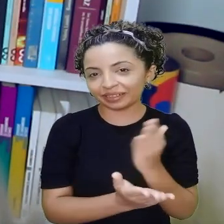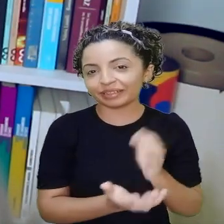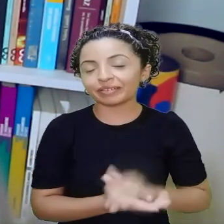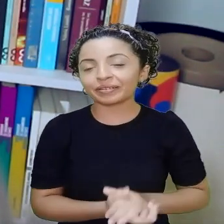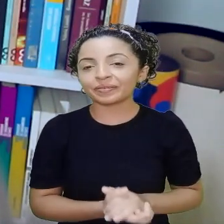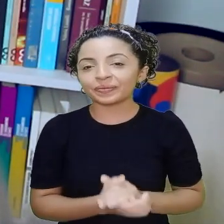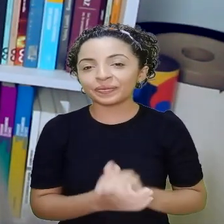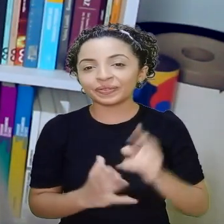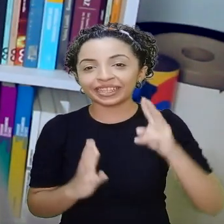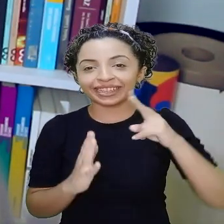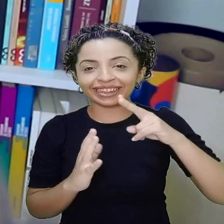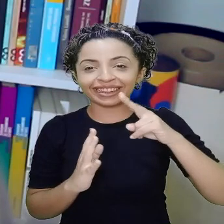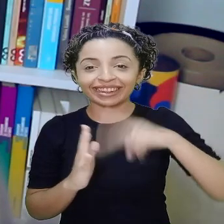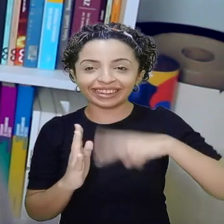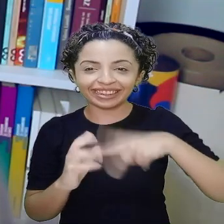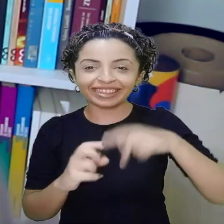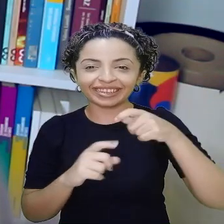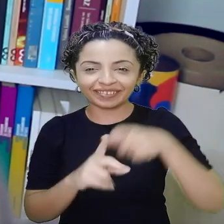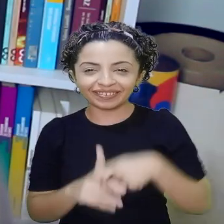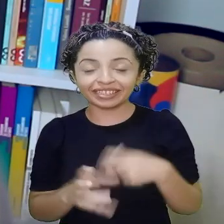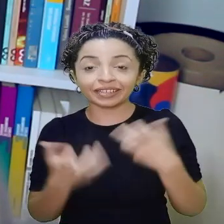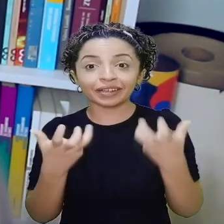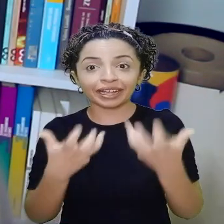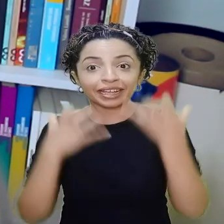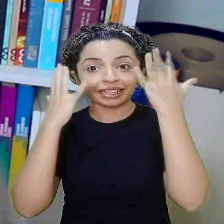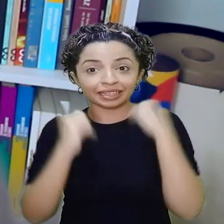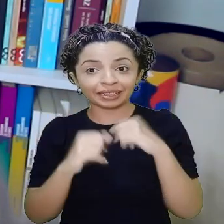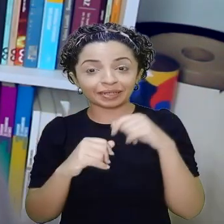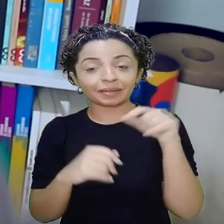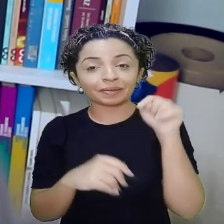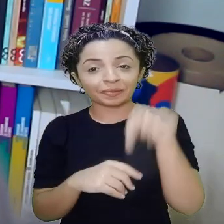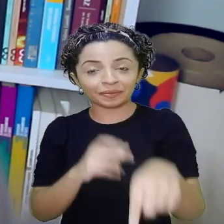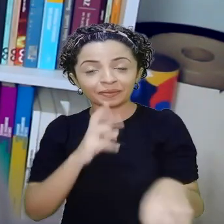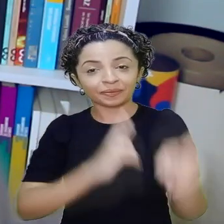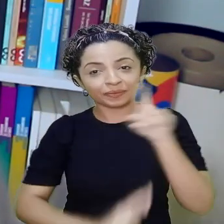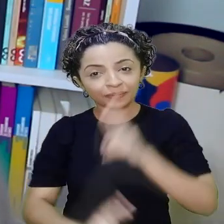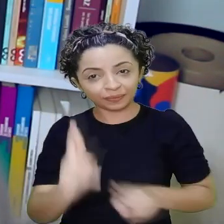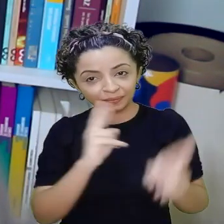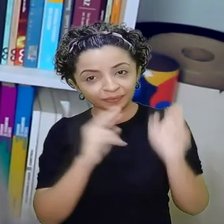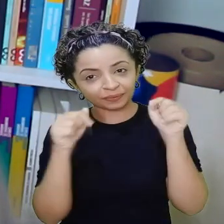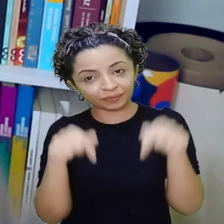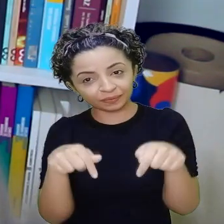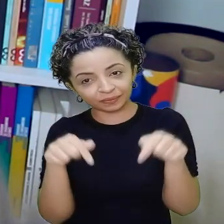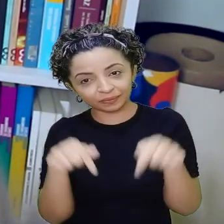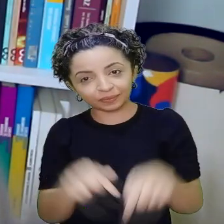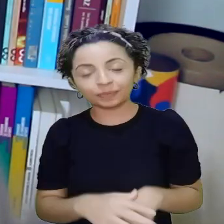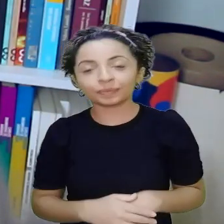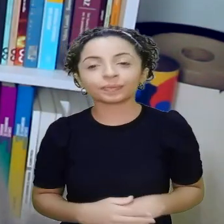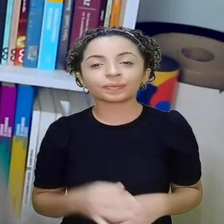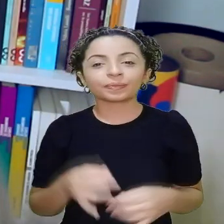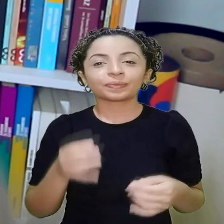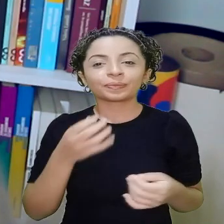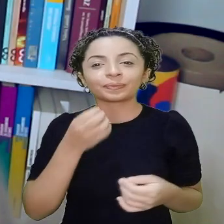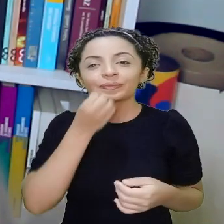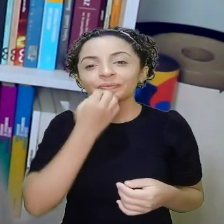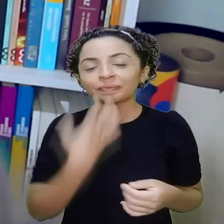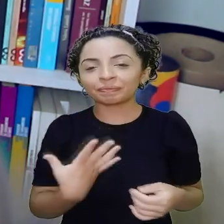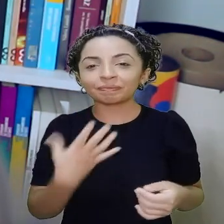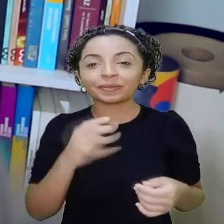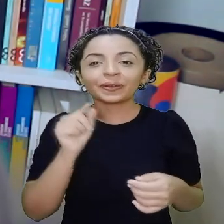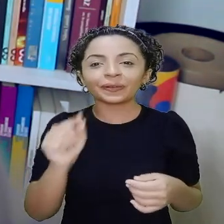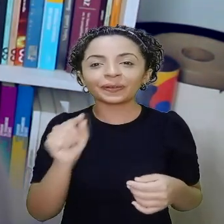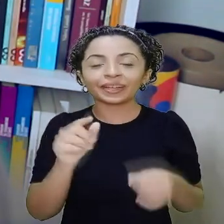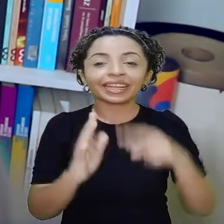gente bate um papo aqui sobre leituras, sobre livros e os lidos do mês. Agora eu quero saber